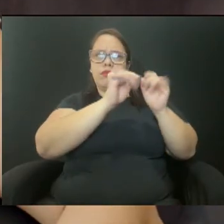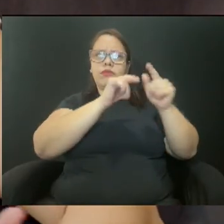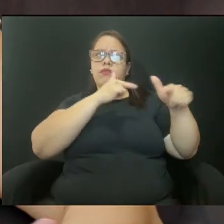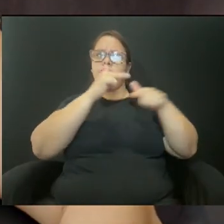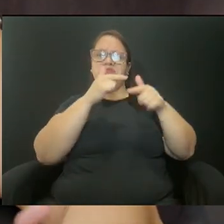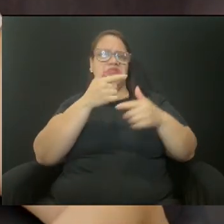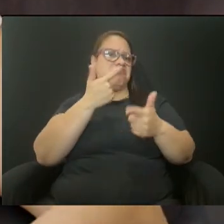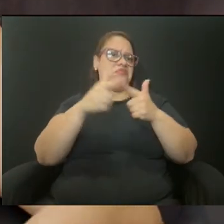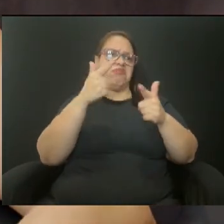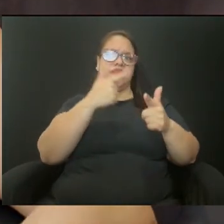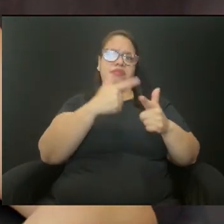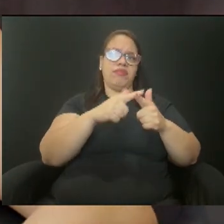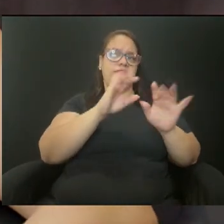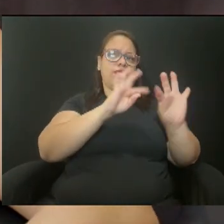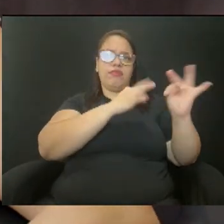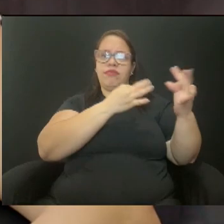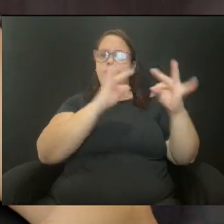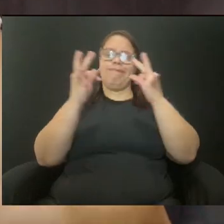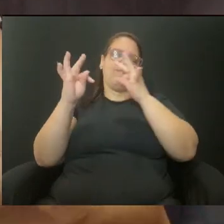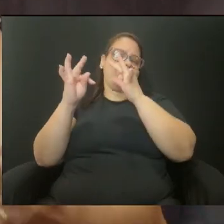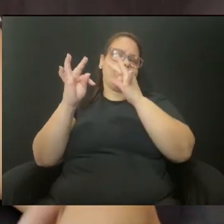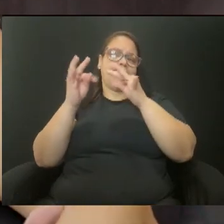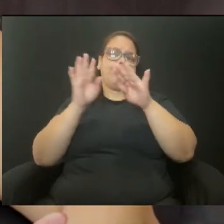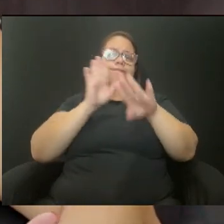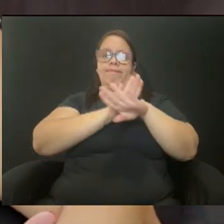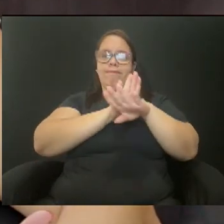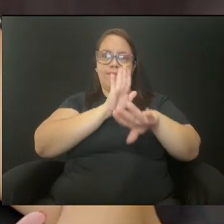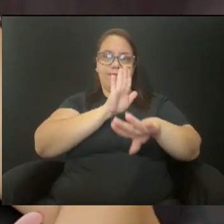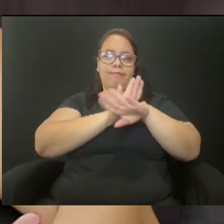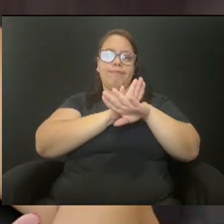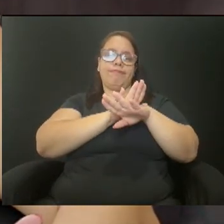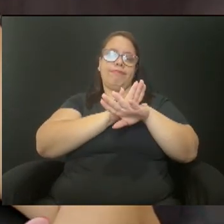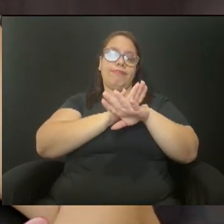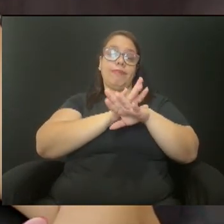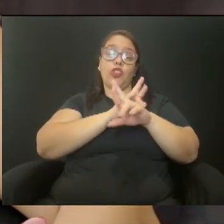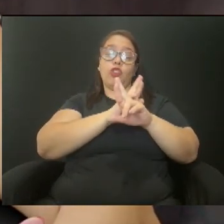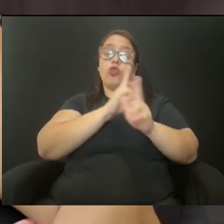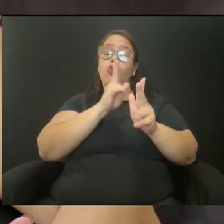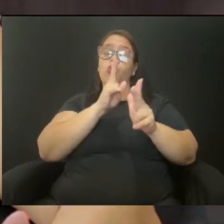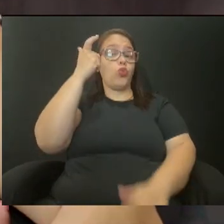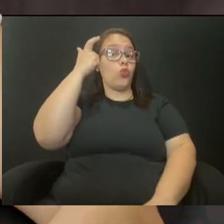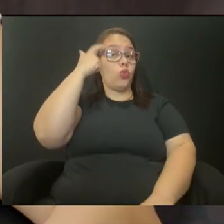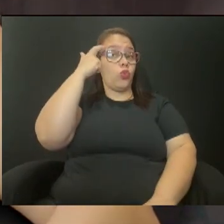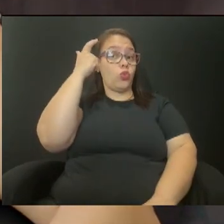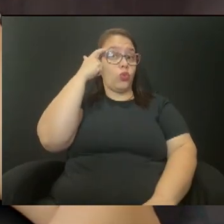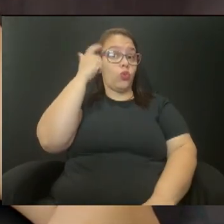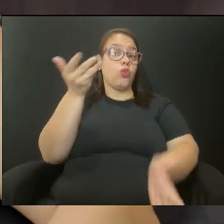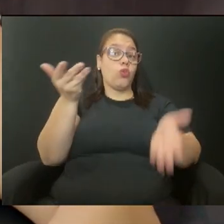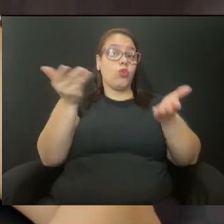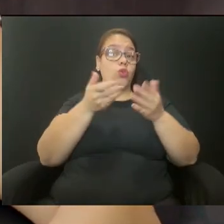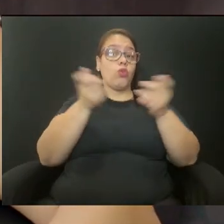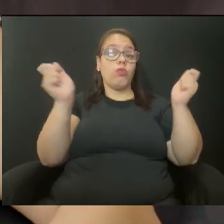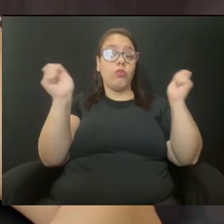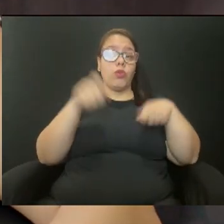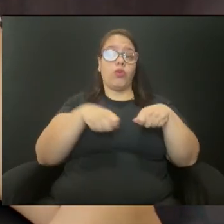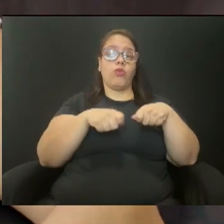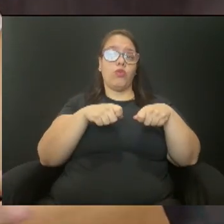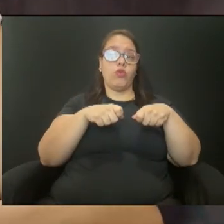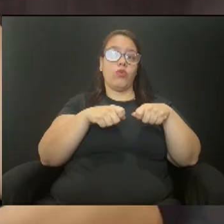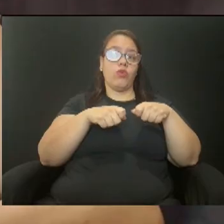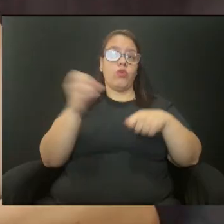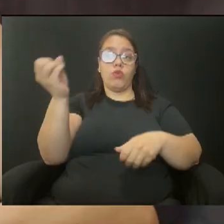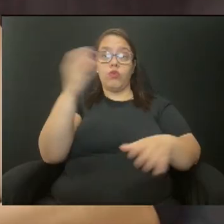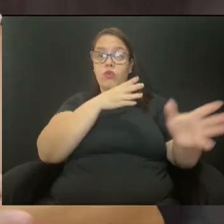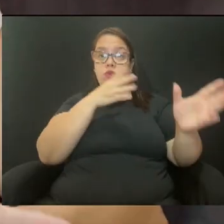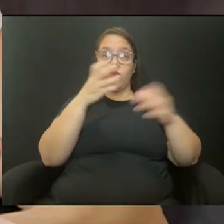tecnologia tem muito ajudado, né, diferente do que muitos pensam, hoje é possível várias novas formas de trabalho e